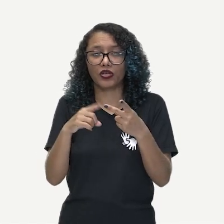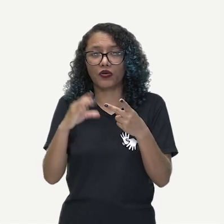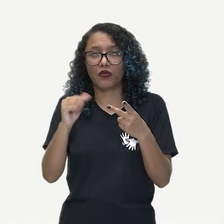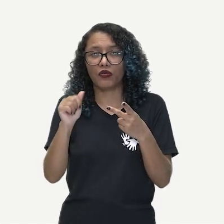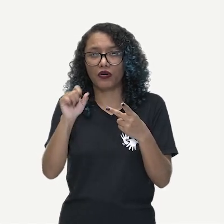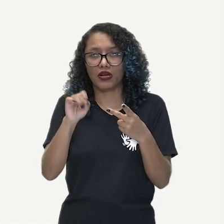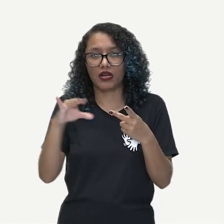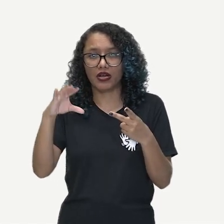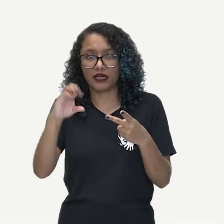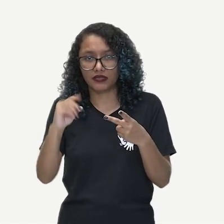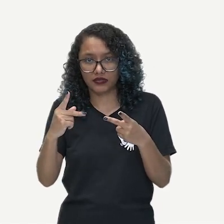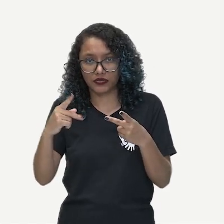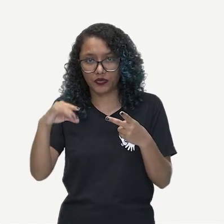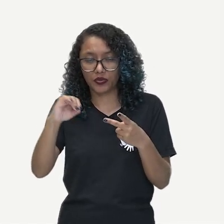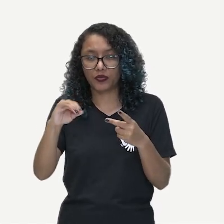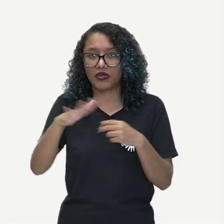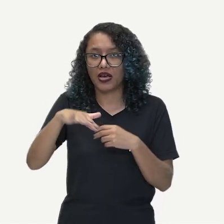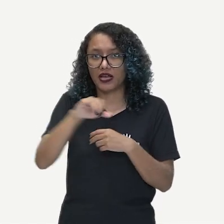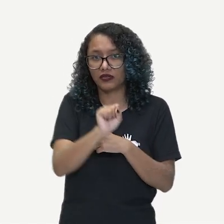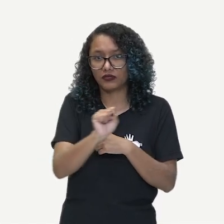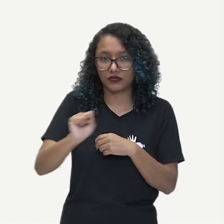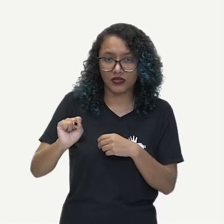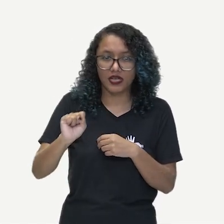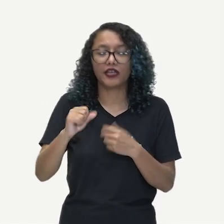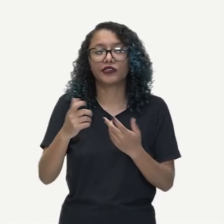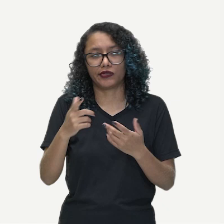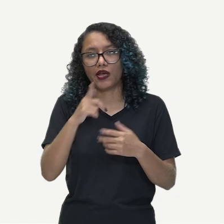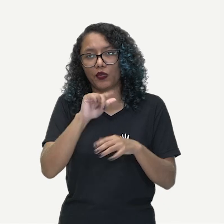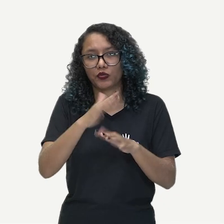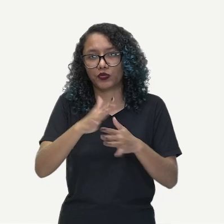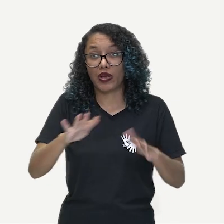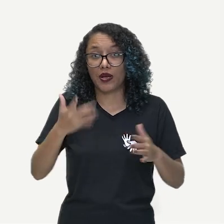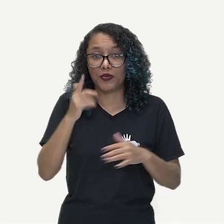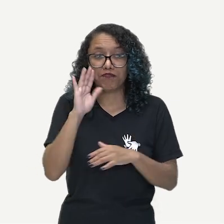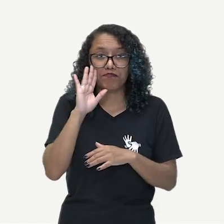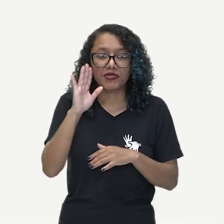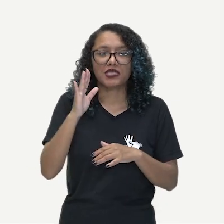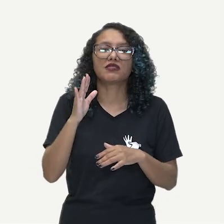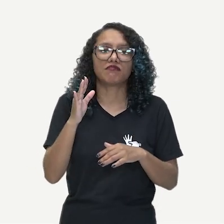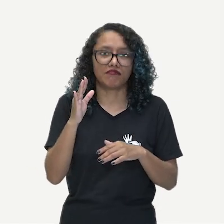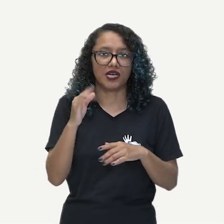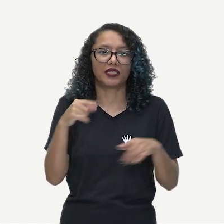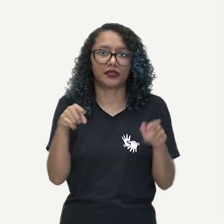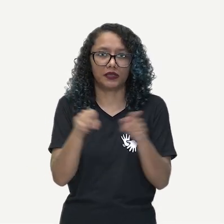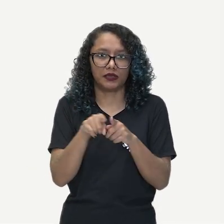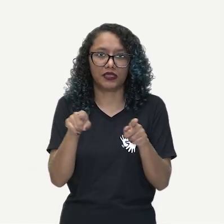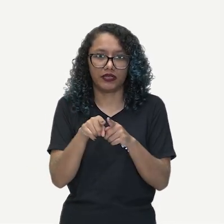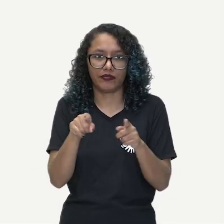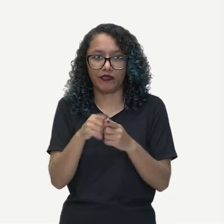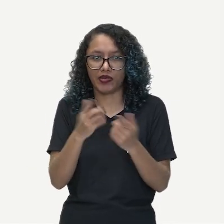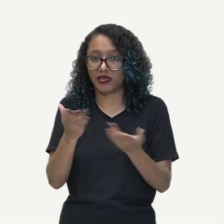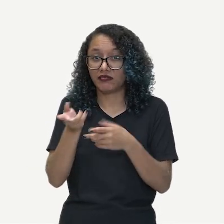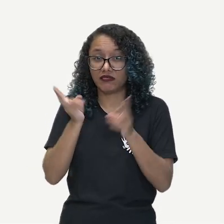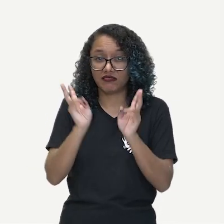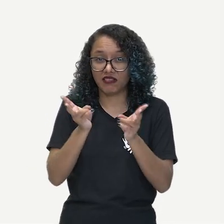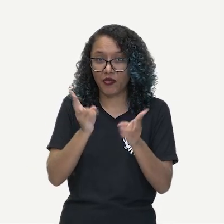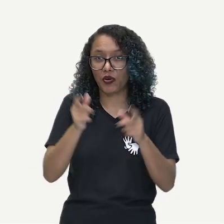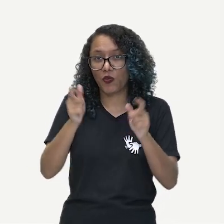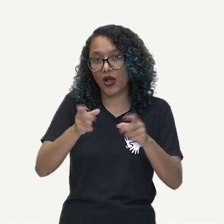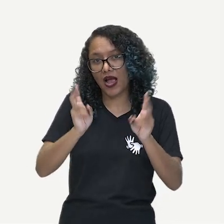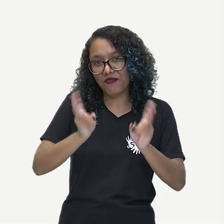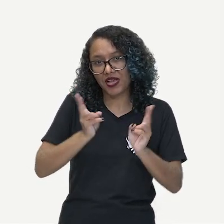do sudeste, né, os mares principais, o do norte e o Báltico também aí identificados para